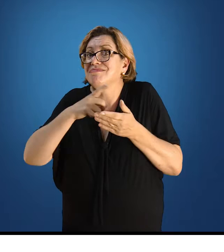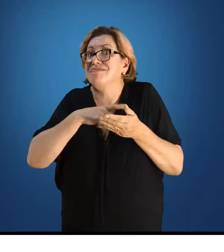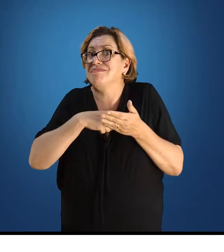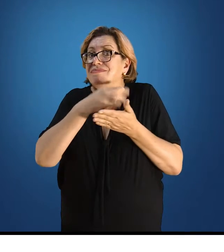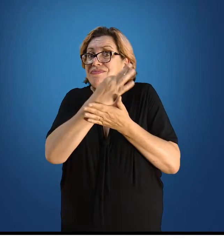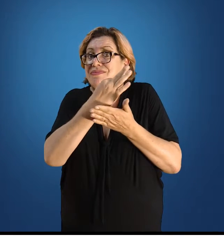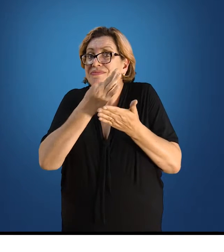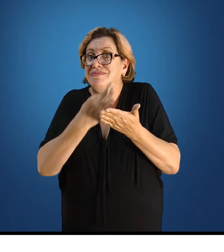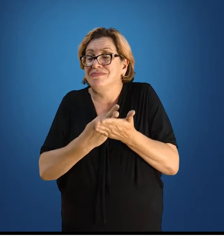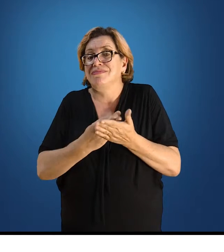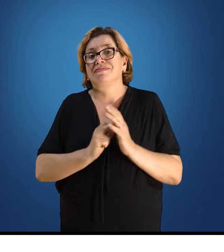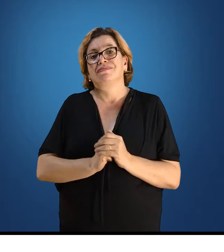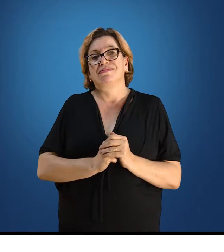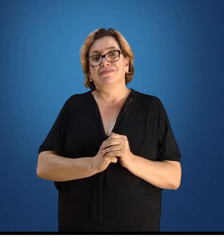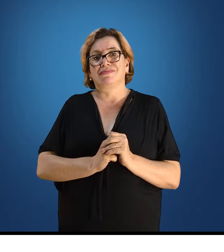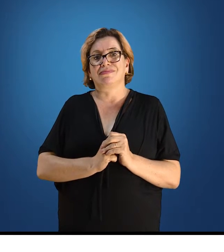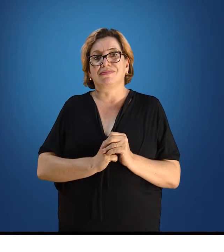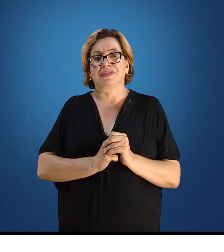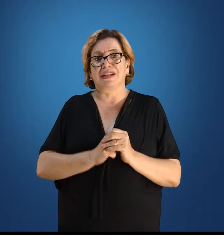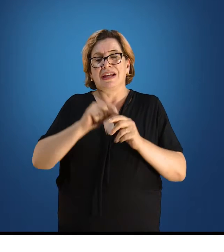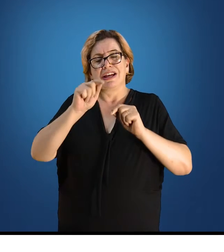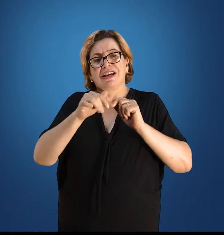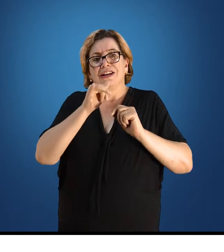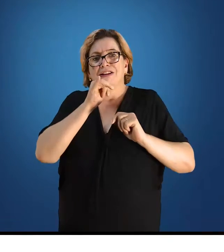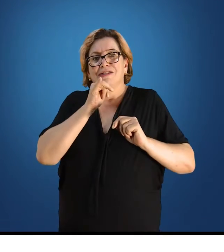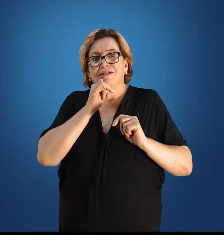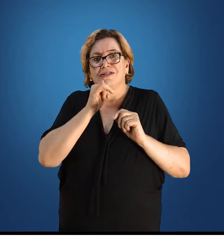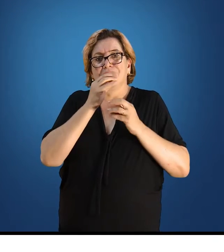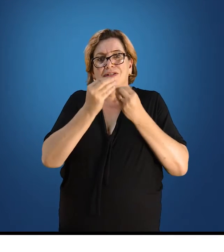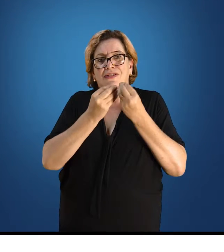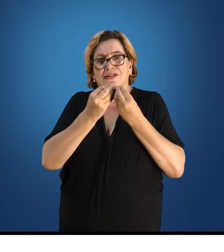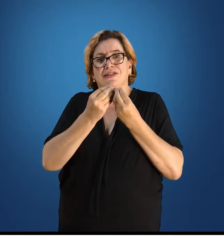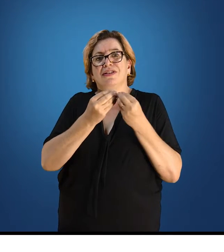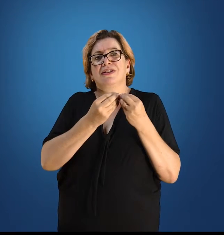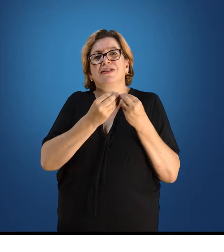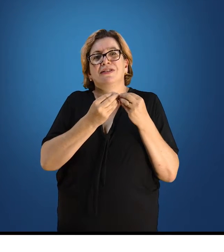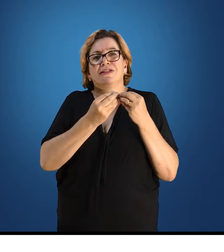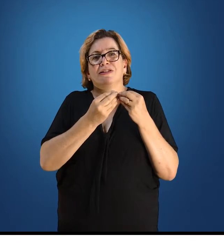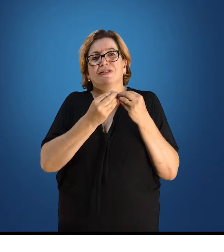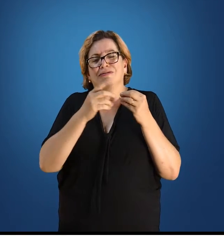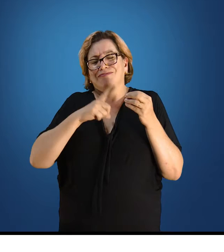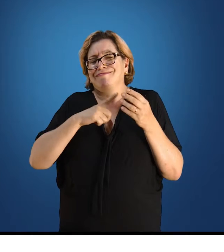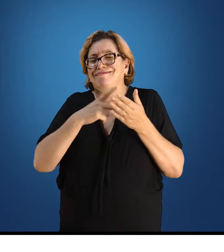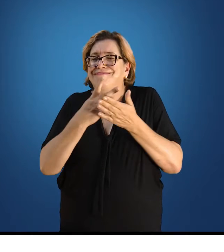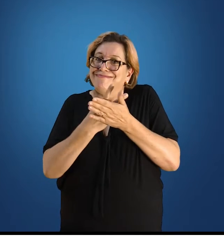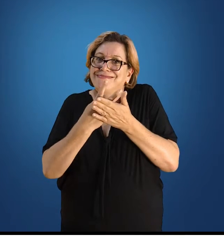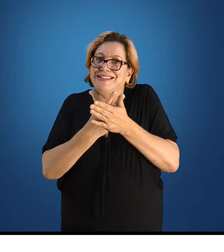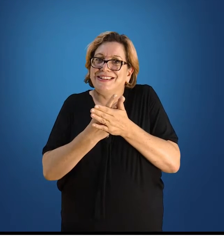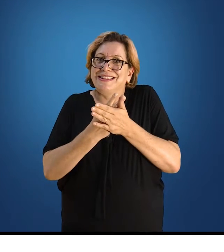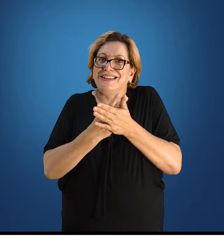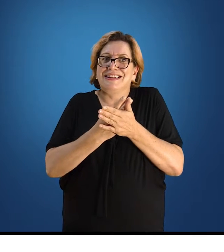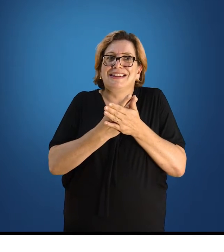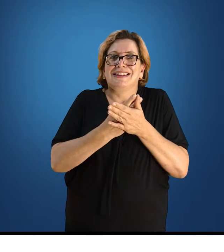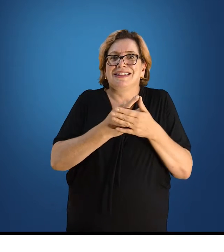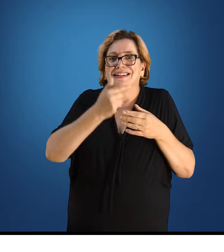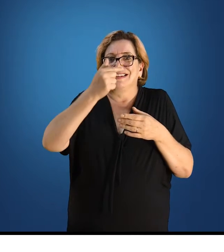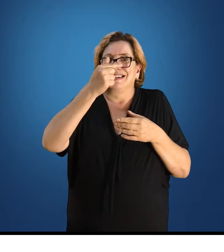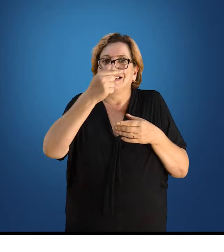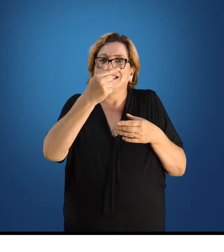Imagens da Juventude. Então páginas, aqui teve um errinho no slide aqui, evidentemente que não pode ser 7 e 6,